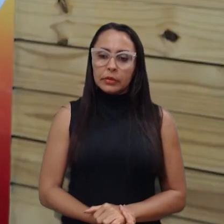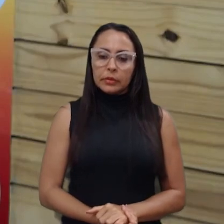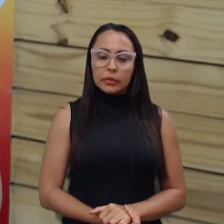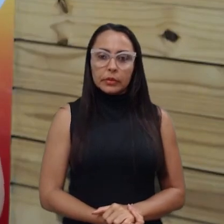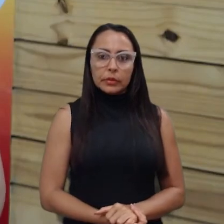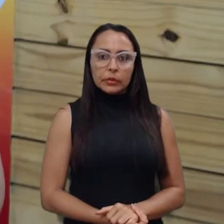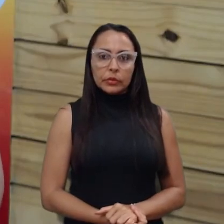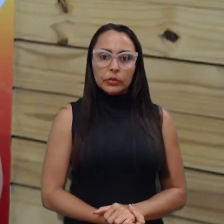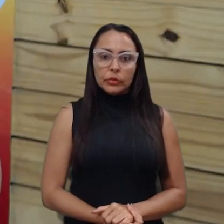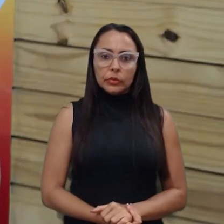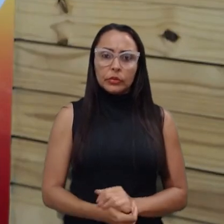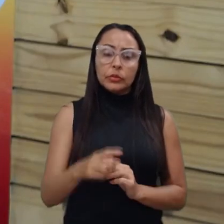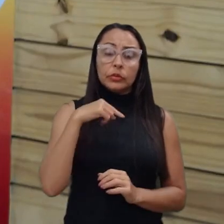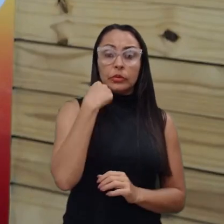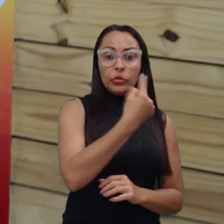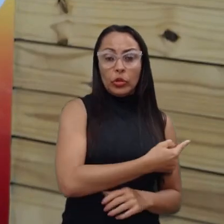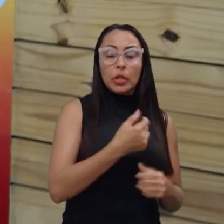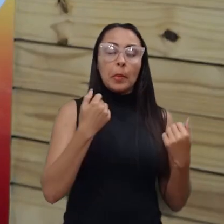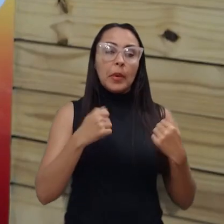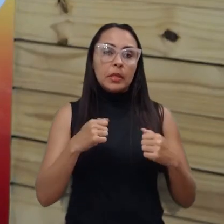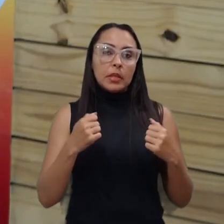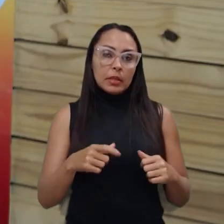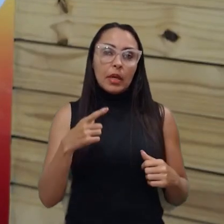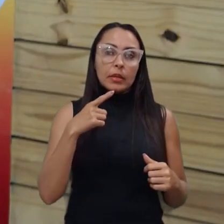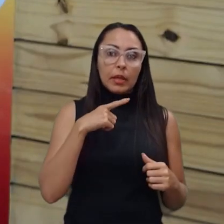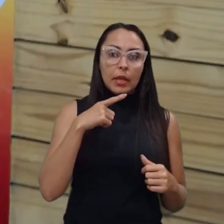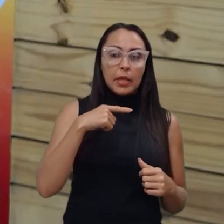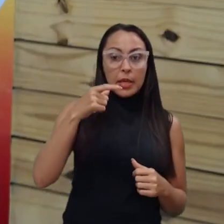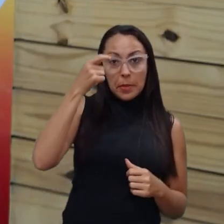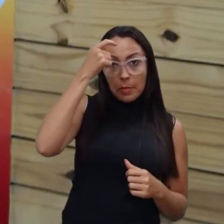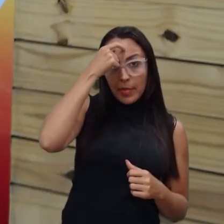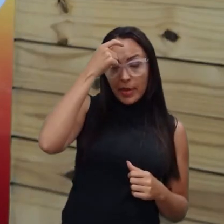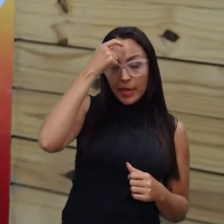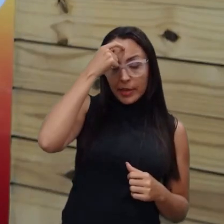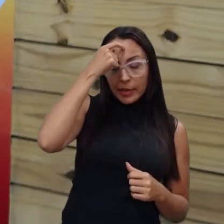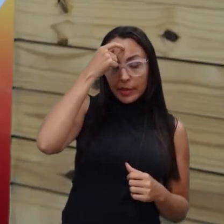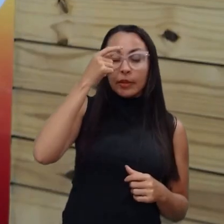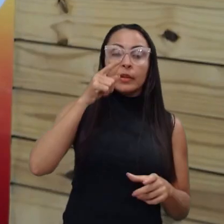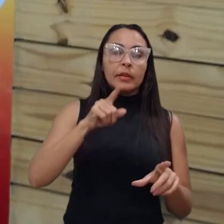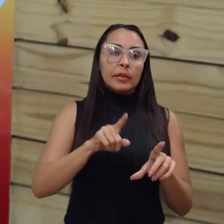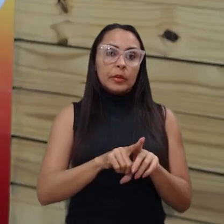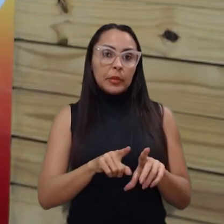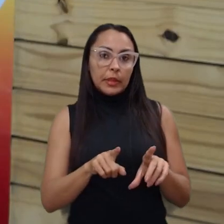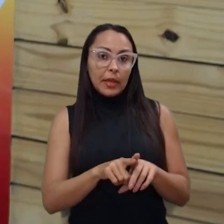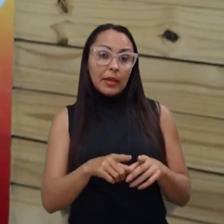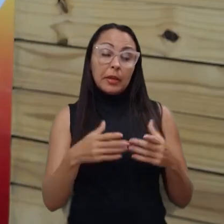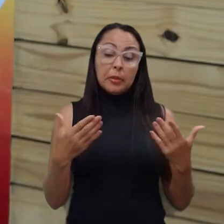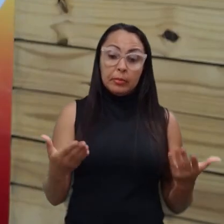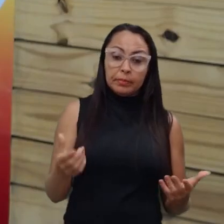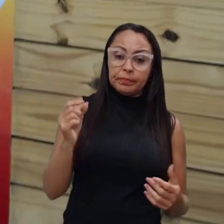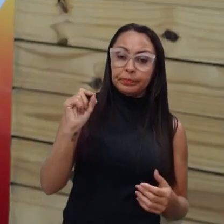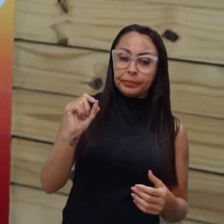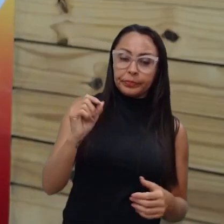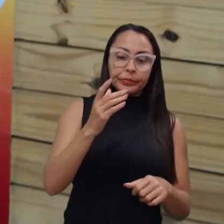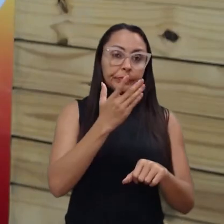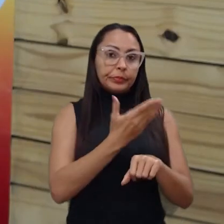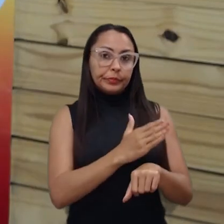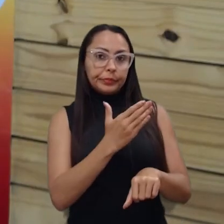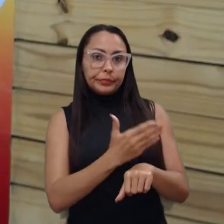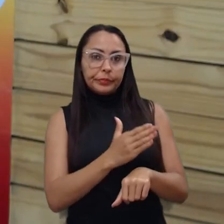Uma das coisas que a gente precisa ter também em mente é que essas práticas, elas